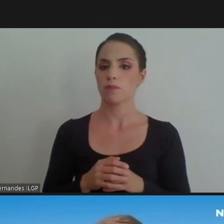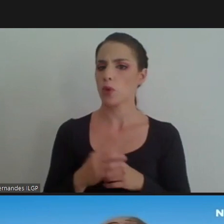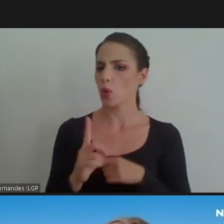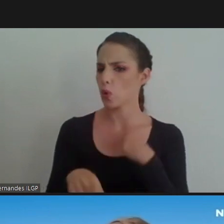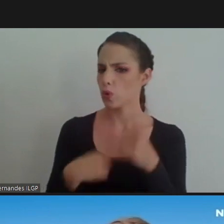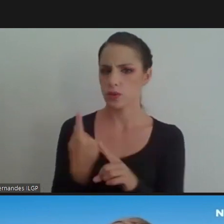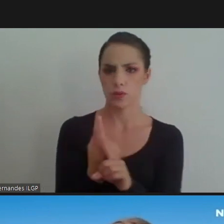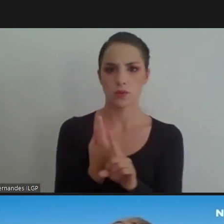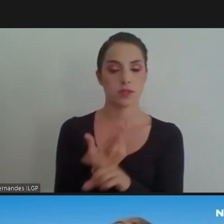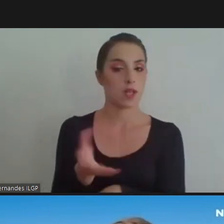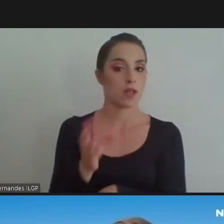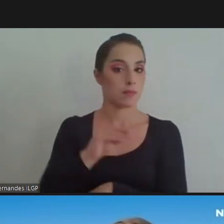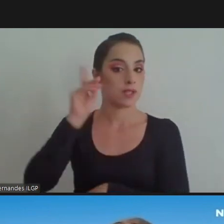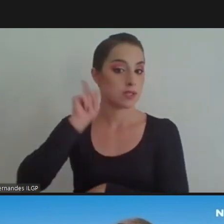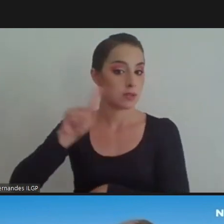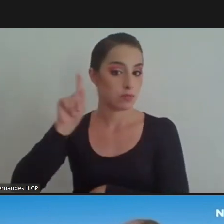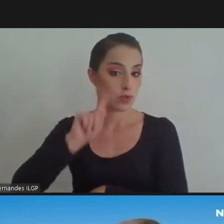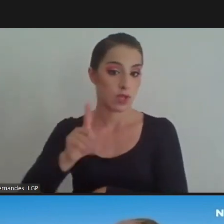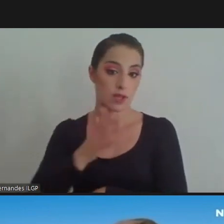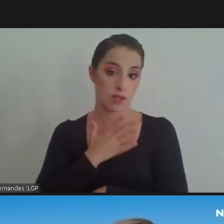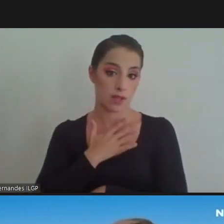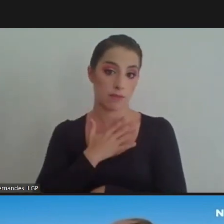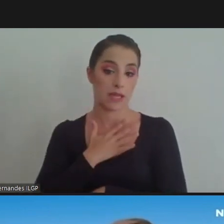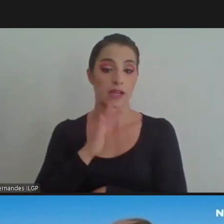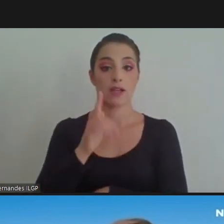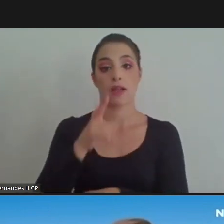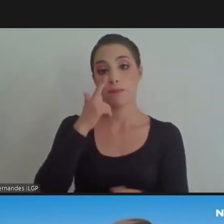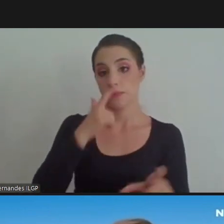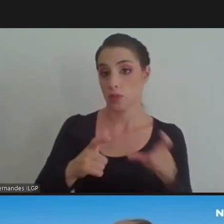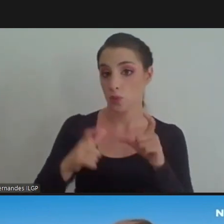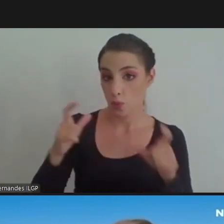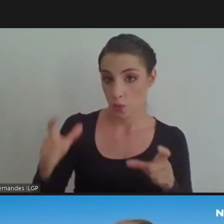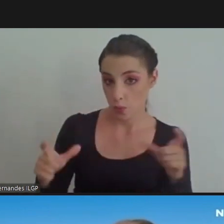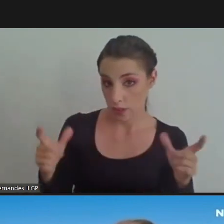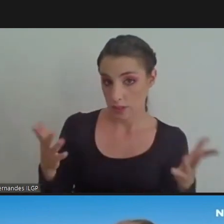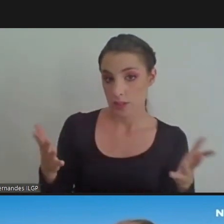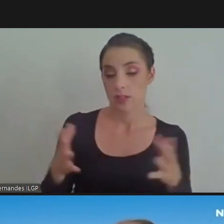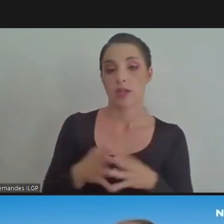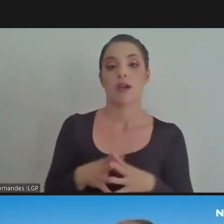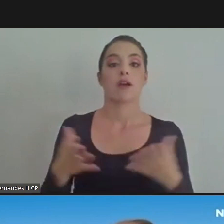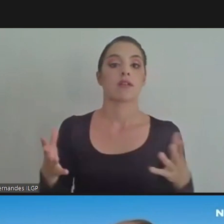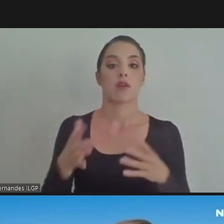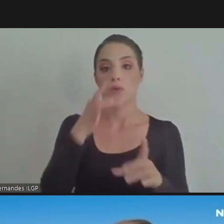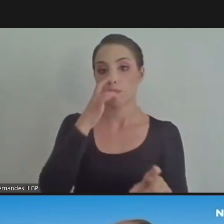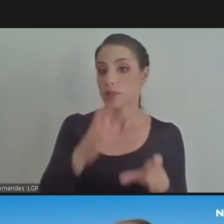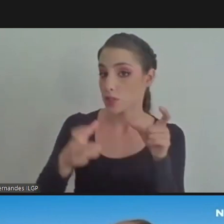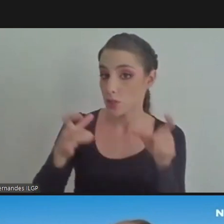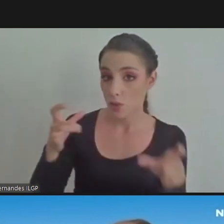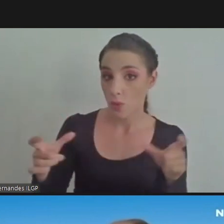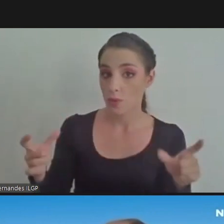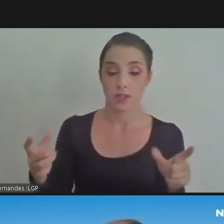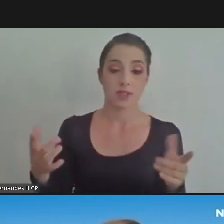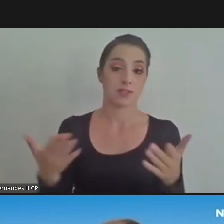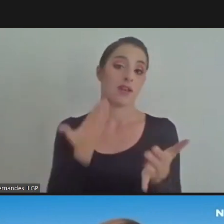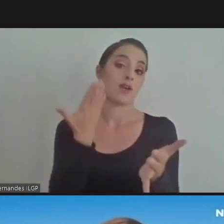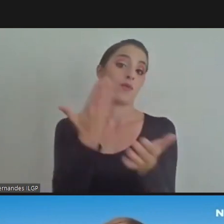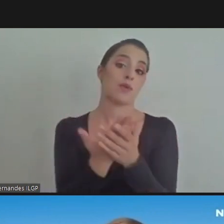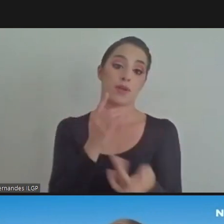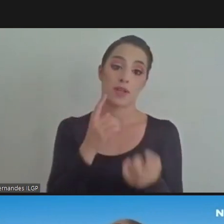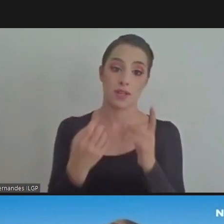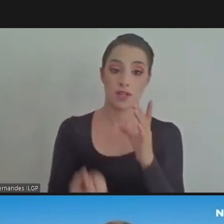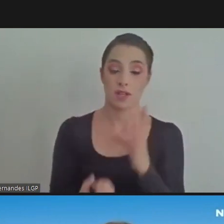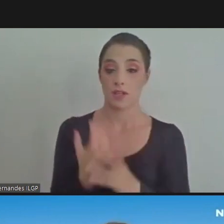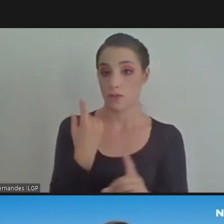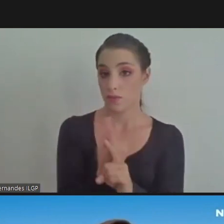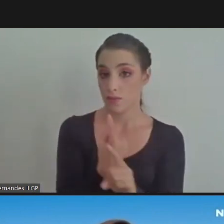importante, parece-me a mim, que as parcerias, que são as pessoas. Seja porque são as pessoas que impulsionam a inovação e a